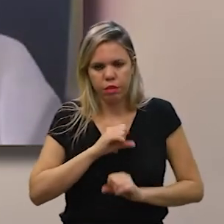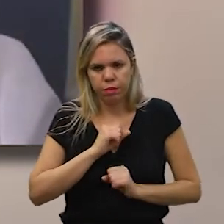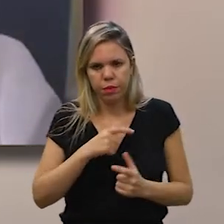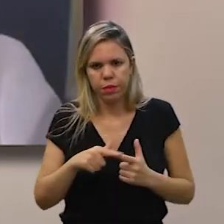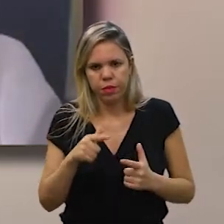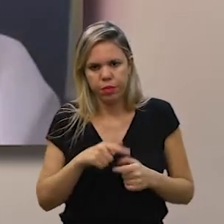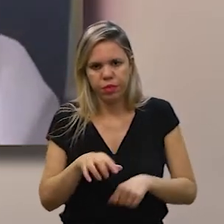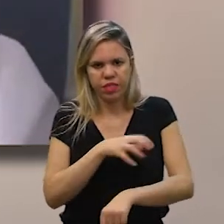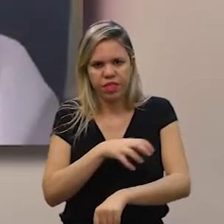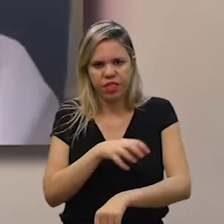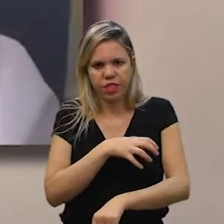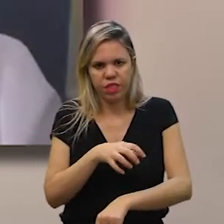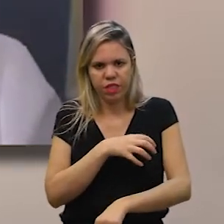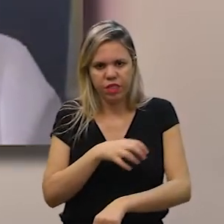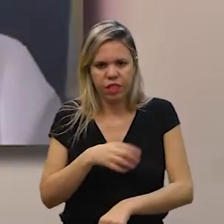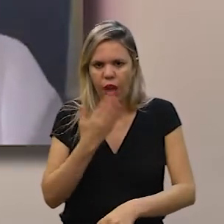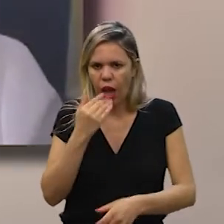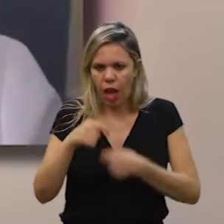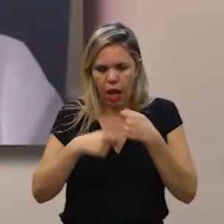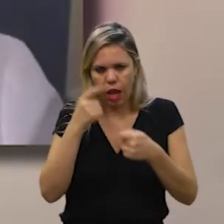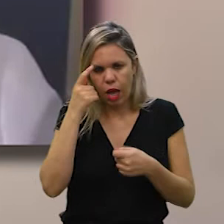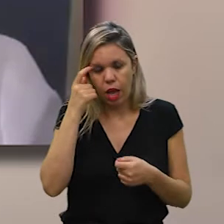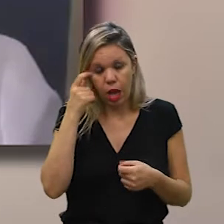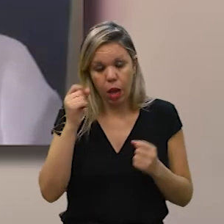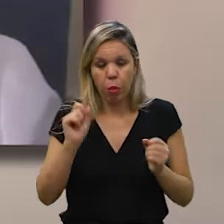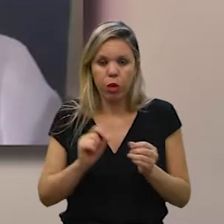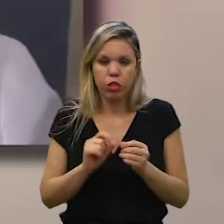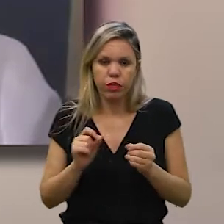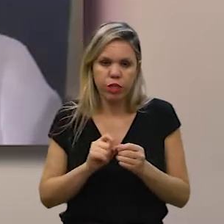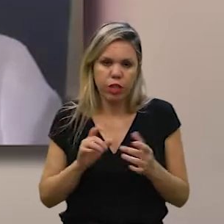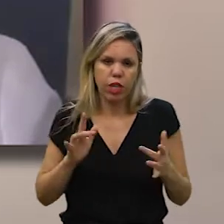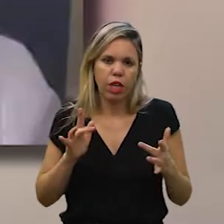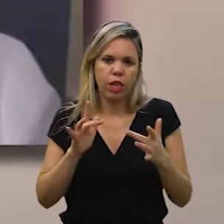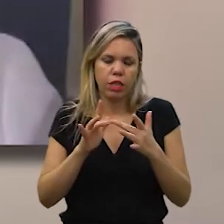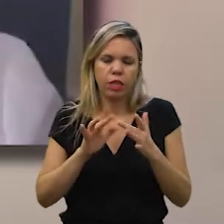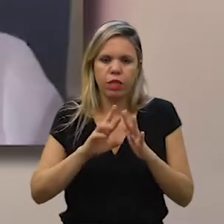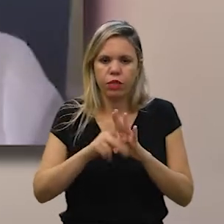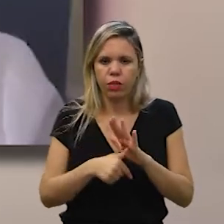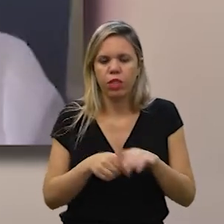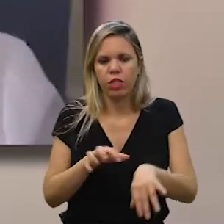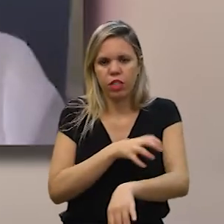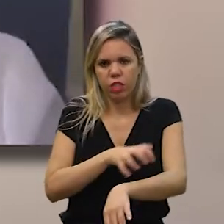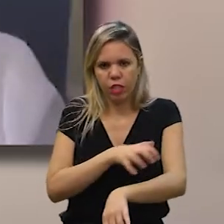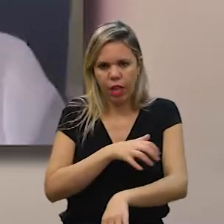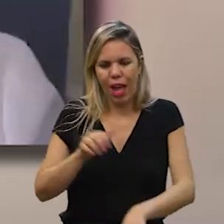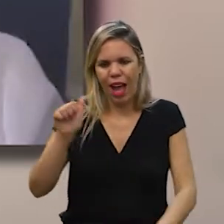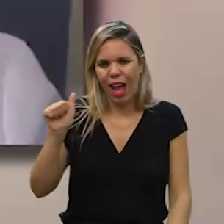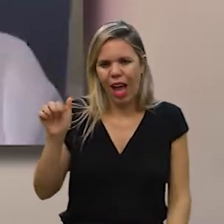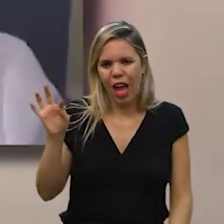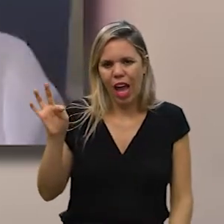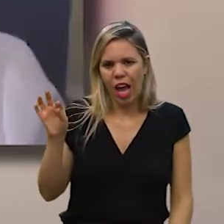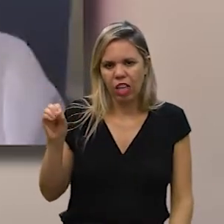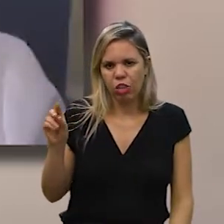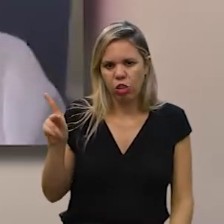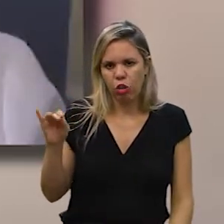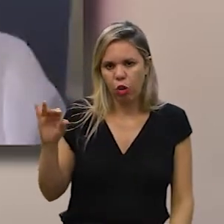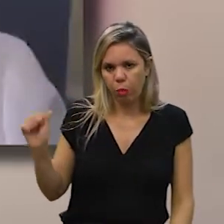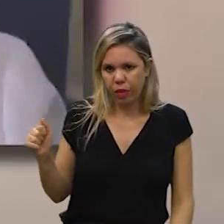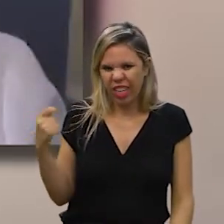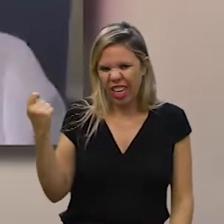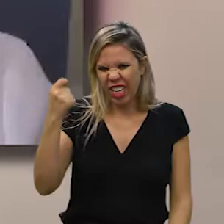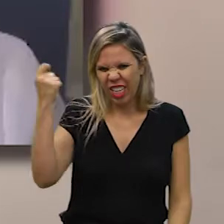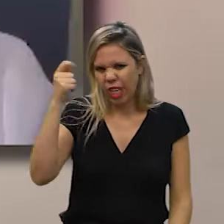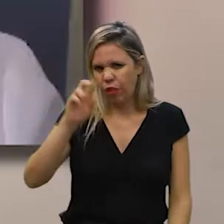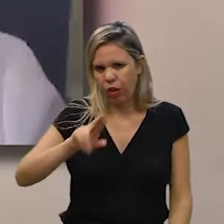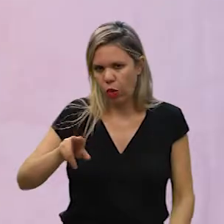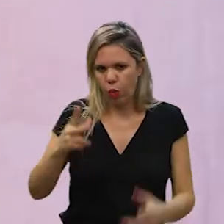um quadro de uma alergia alimentar que pode estar associado ao quadro de dermatite atópica grave.